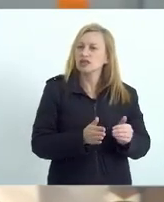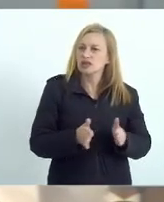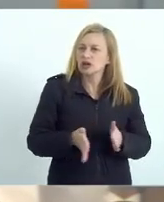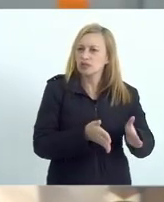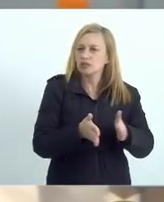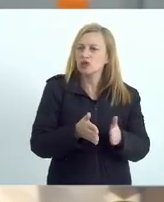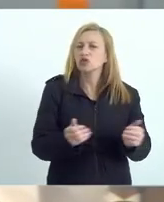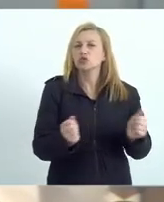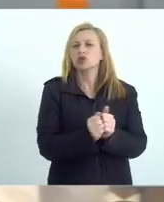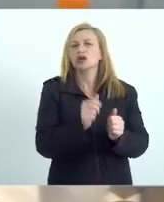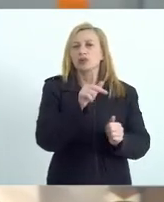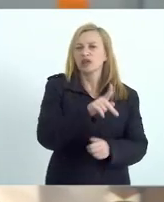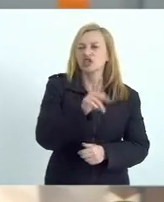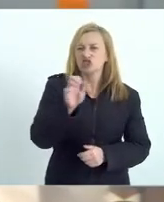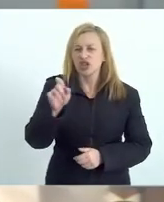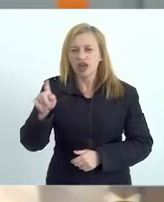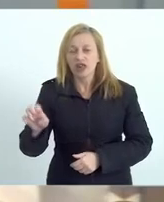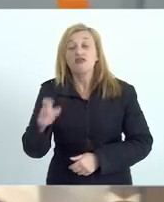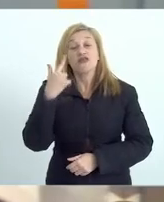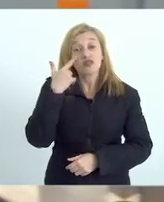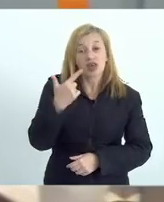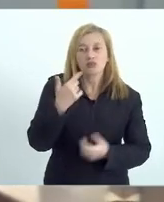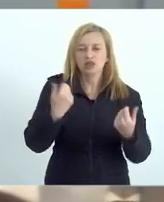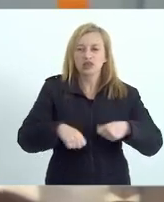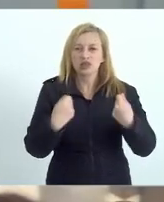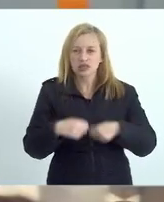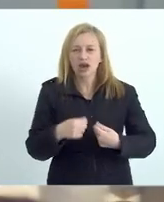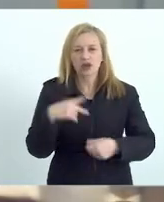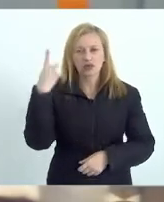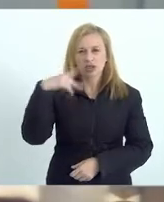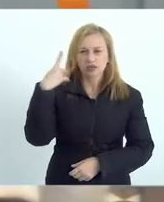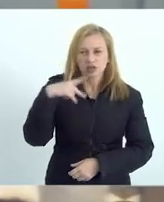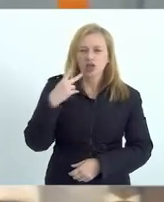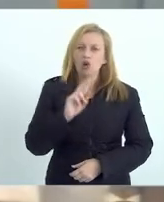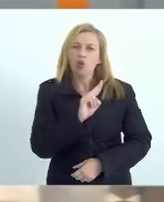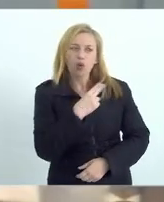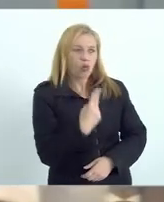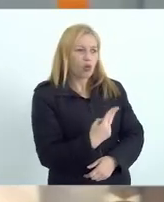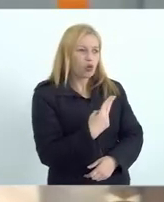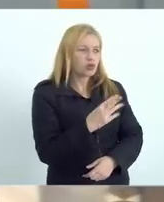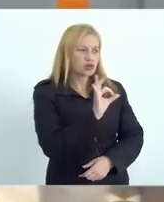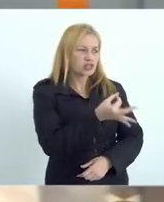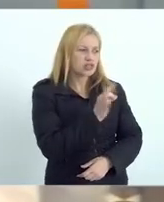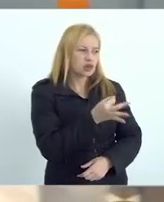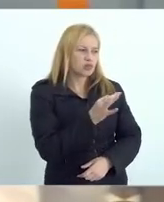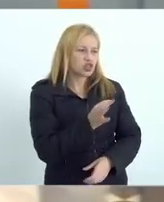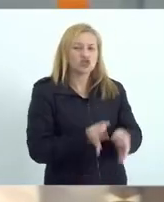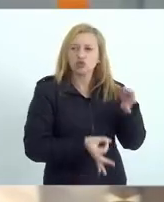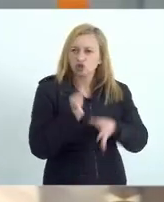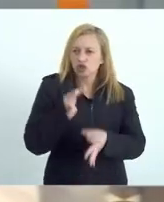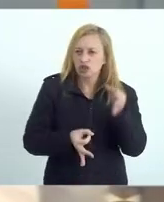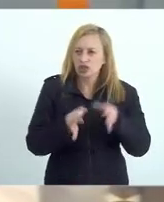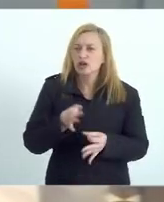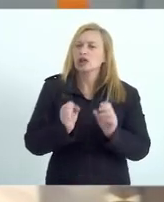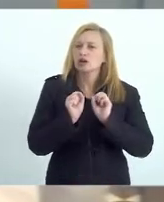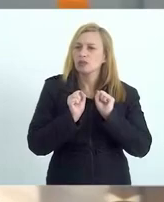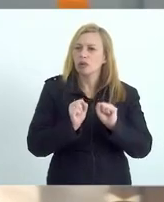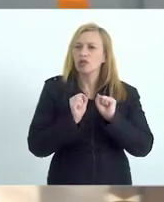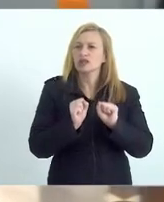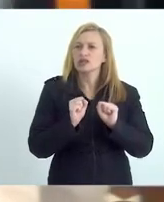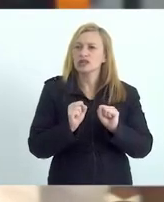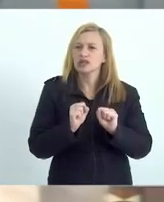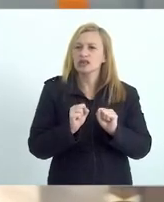pej tentando que for necessário por via parlamentar o que for exclusivamente jurídica no tom Adilson para que a gente possa